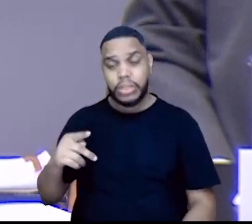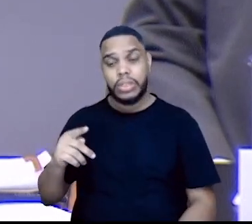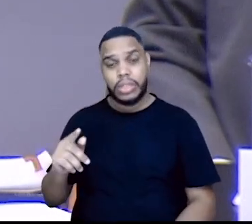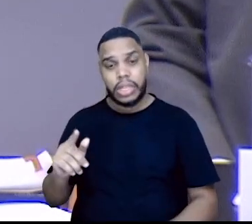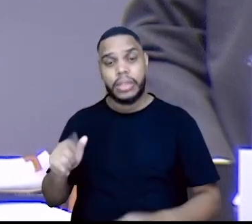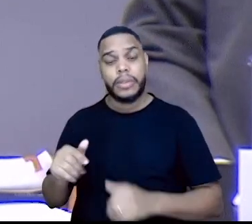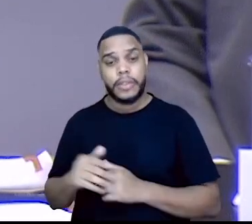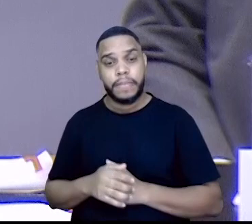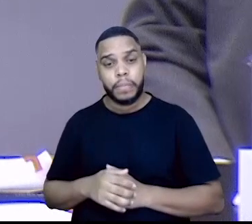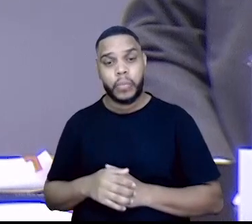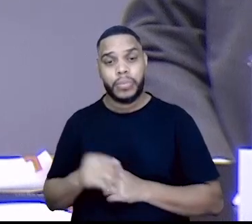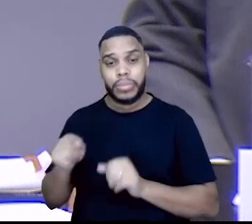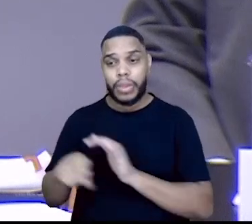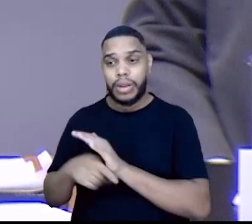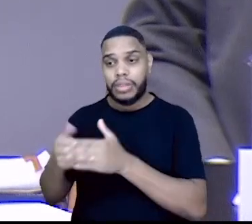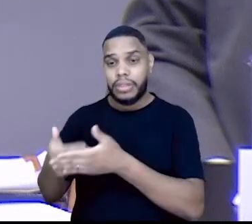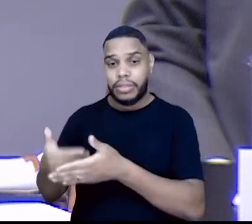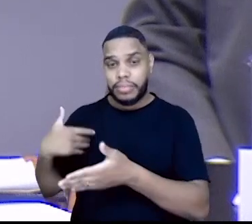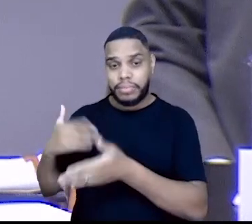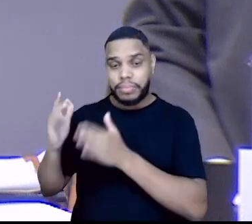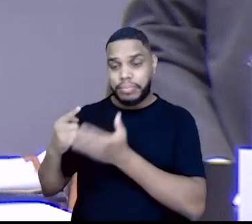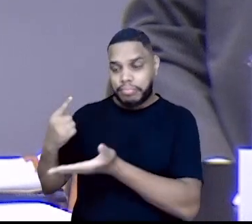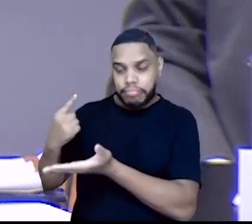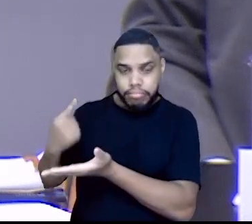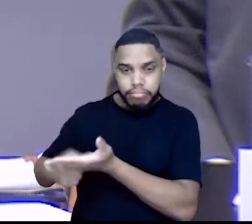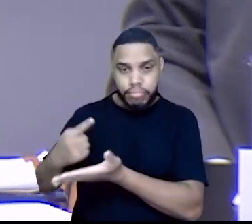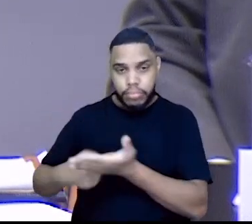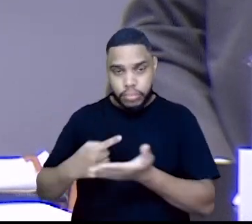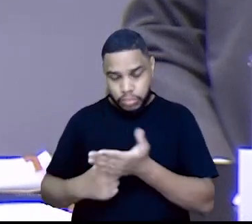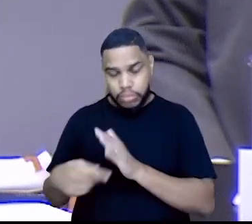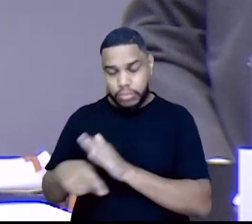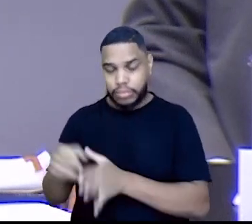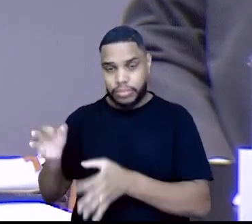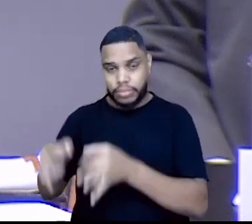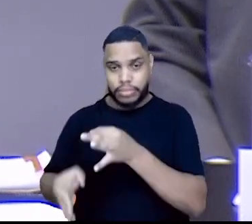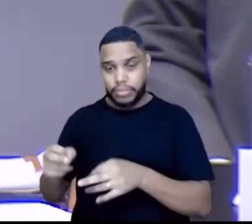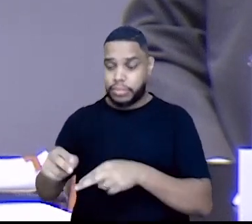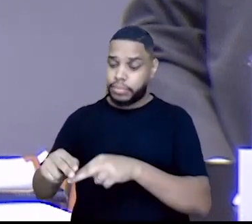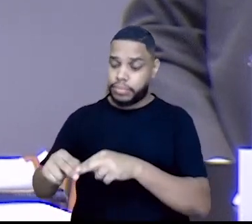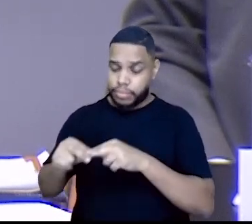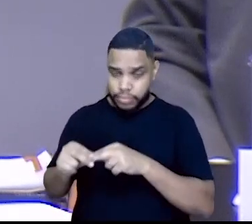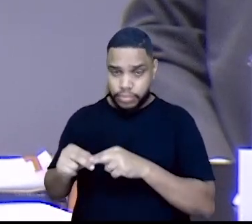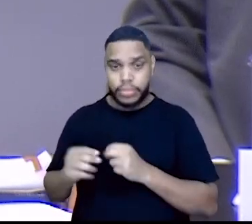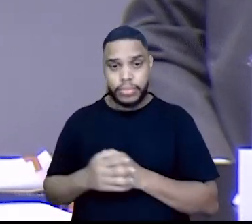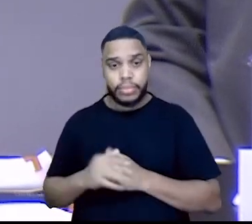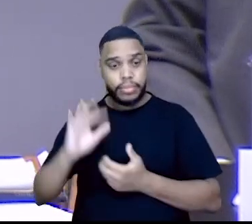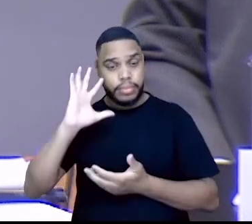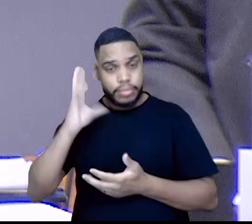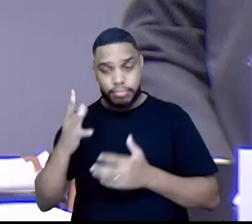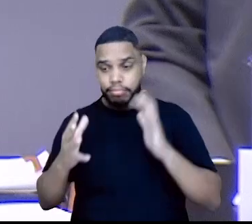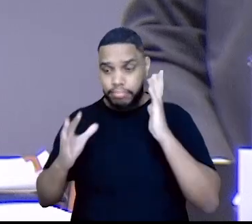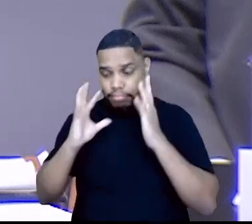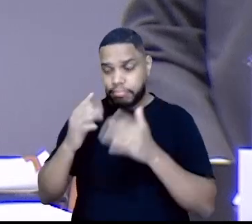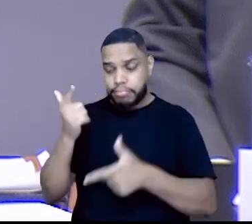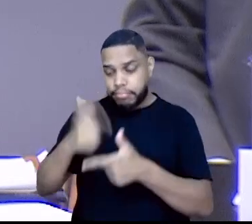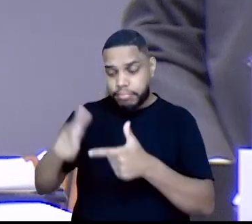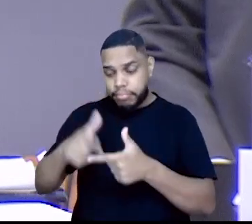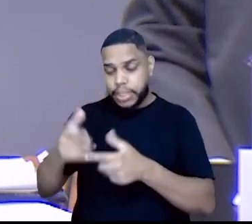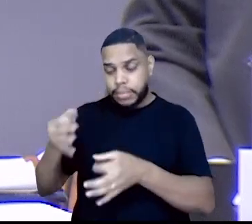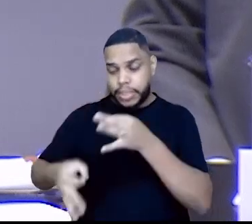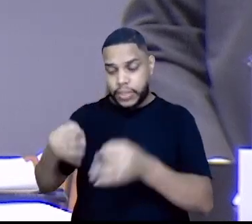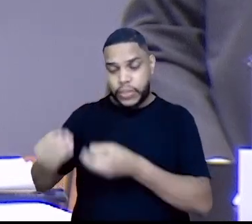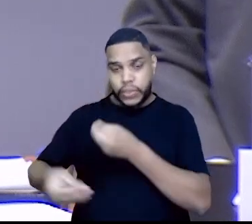os precedentes firmados pelos tribunais. E, portanto, a solução dos problemas jurídicos